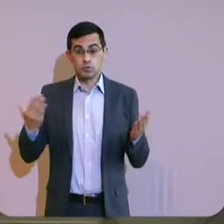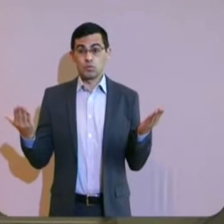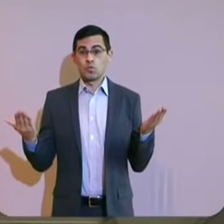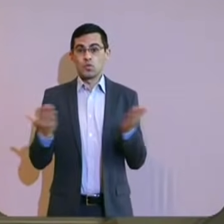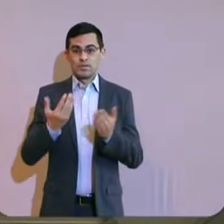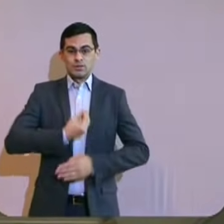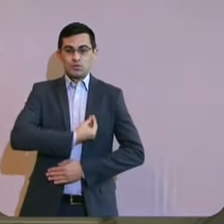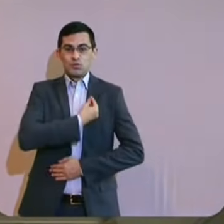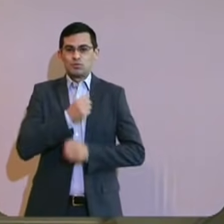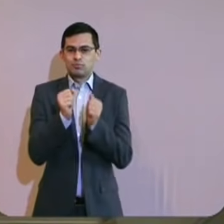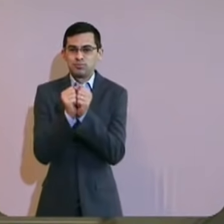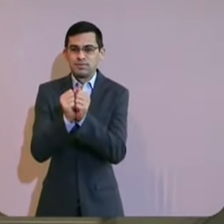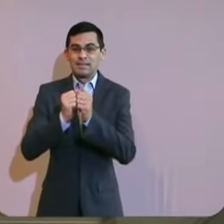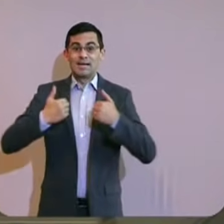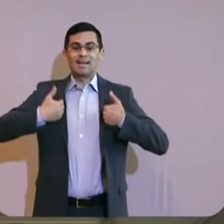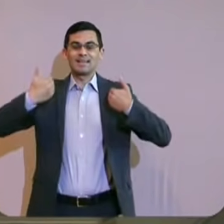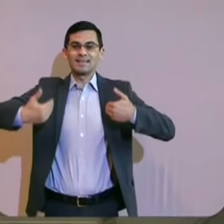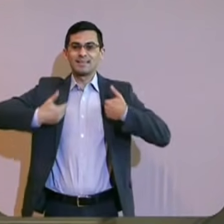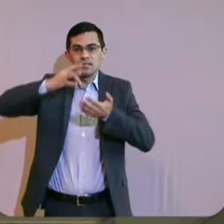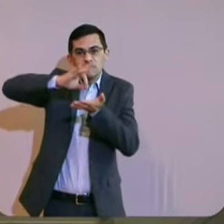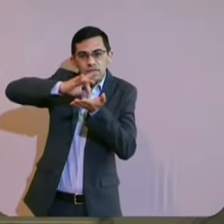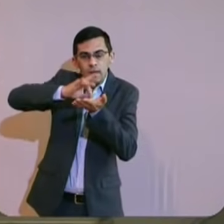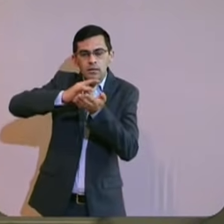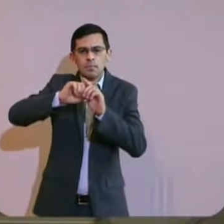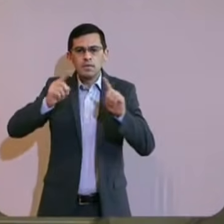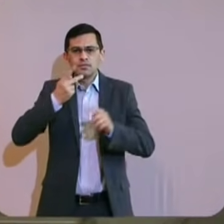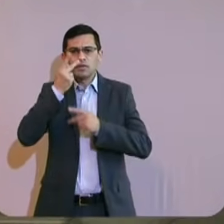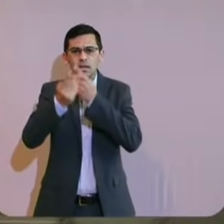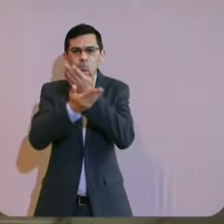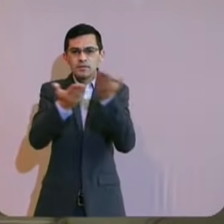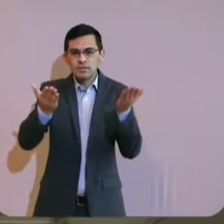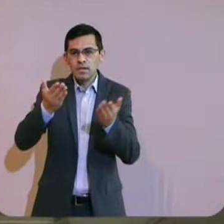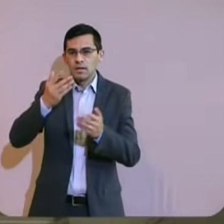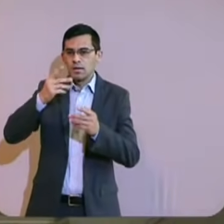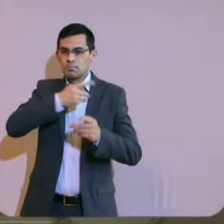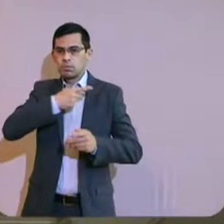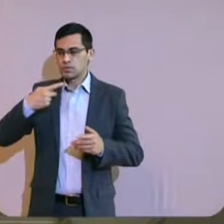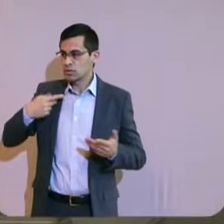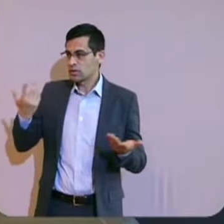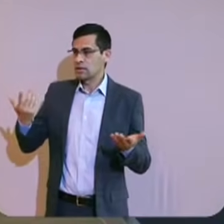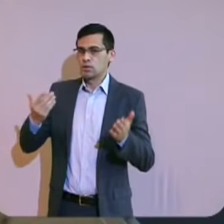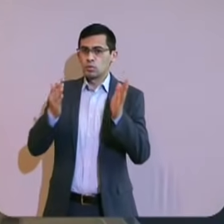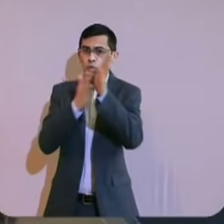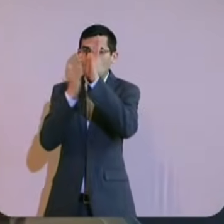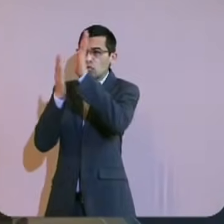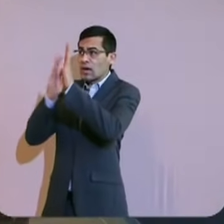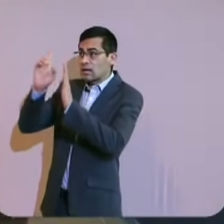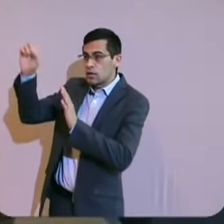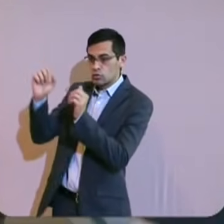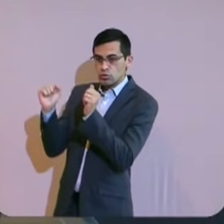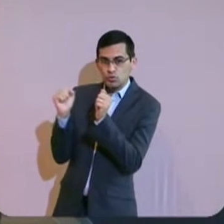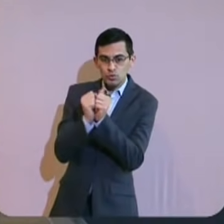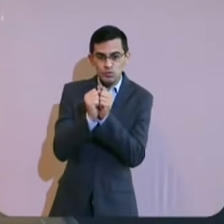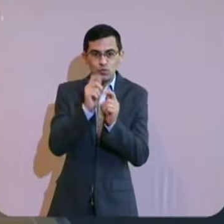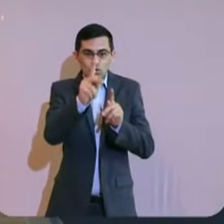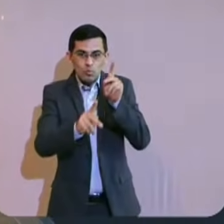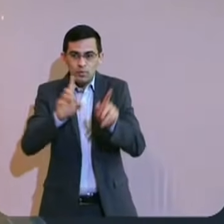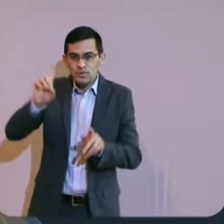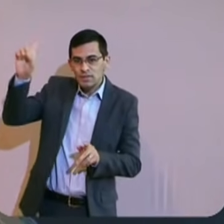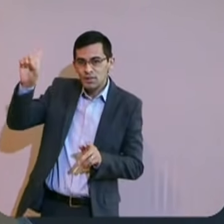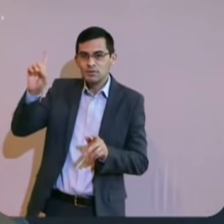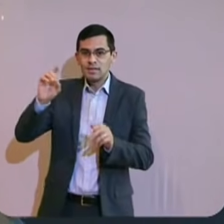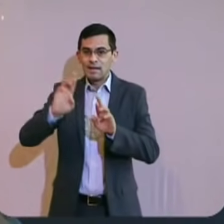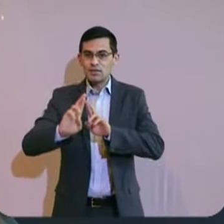Mas hoje estou aqui, que alegria, né? E vou dizer, viu, Paulo Davi, não adianta, né? Louvar a Deus no meio do povo é diferente do que